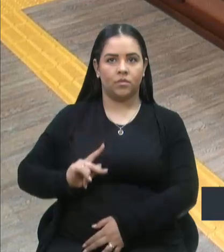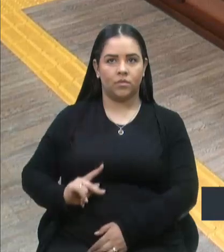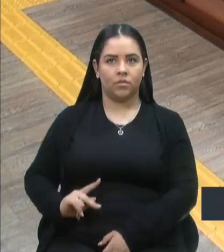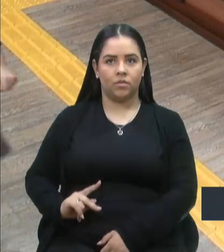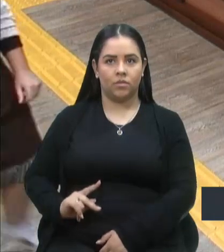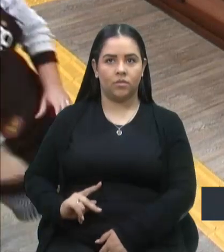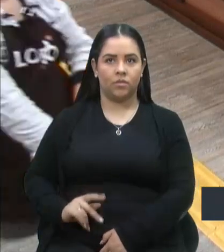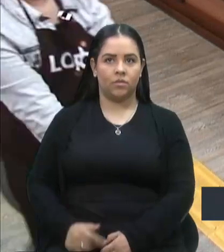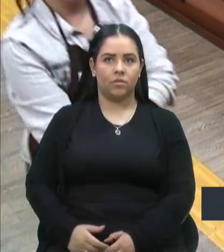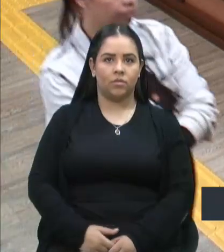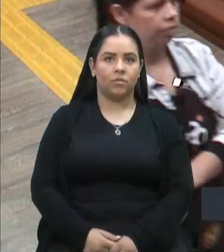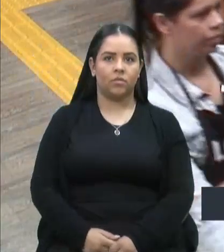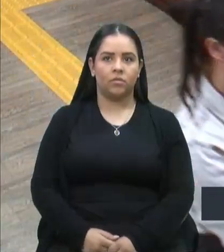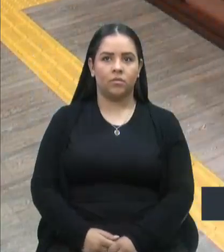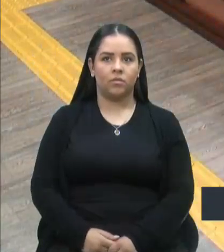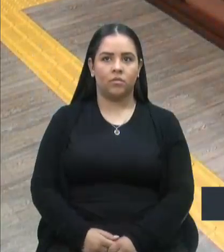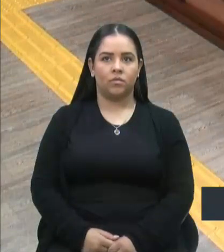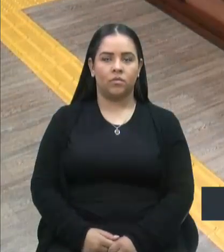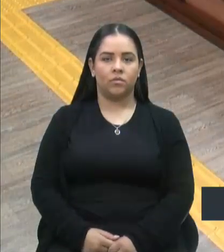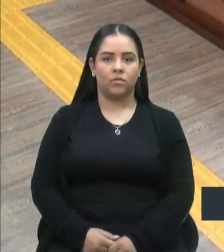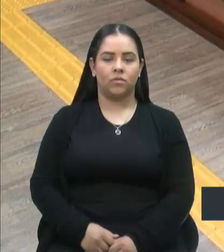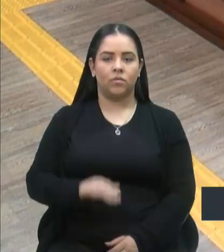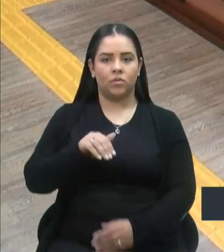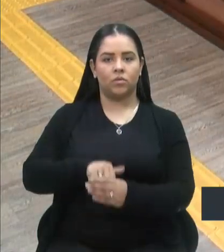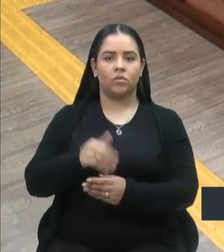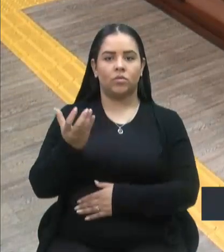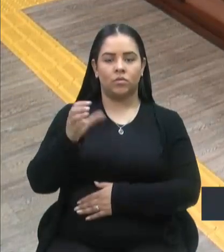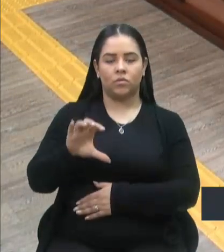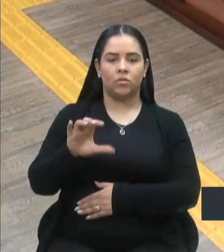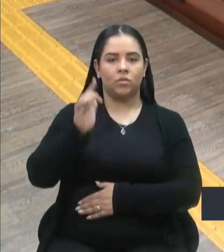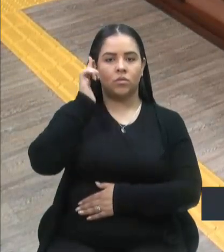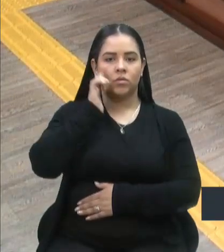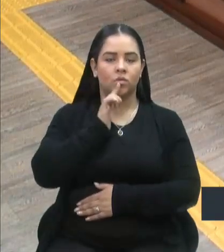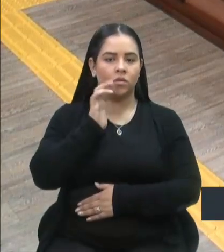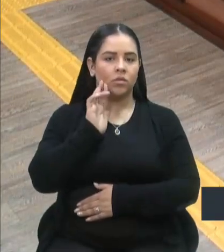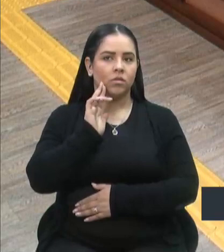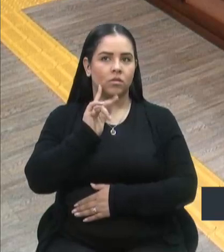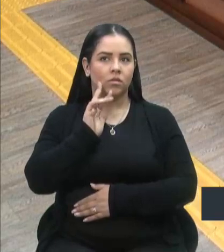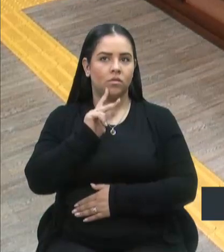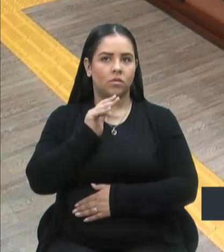por maioria, com votos contrários do vereador Lucas e vereadora Renata